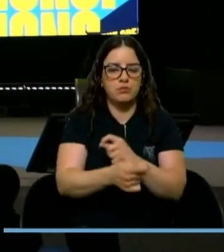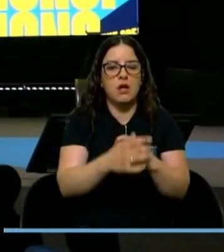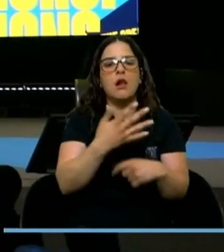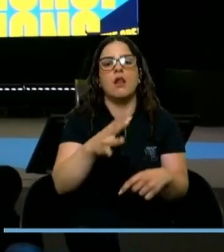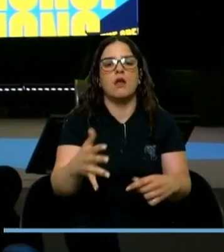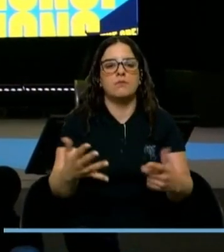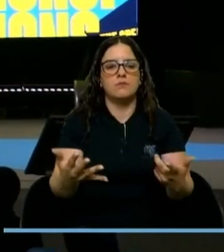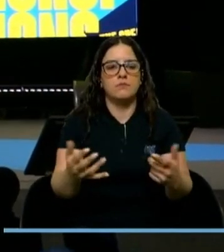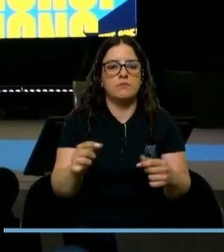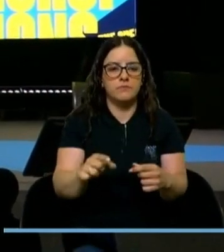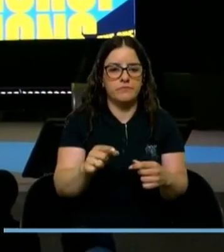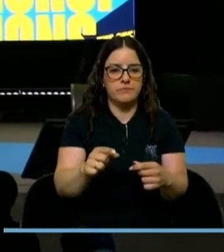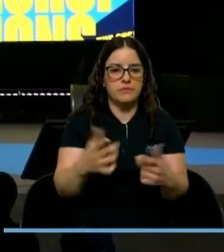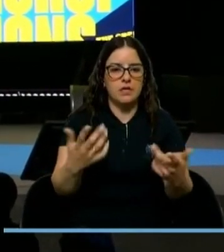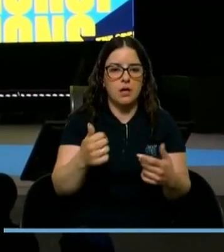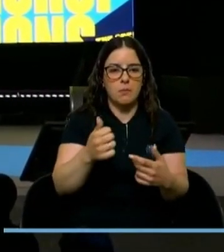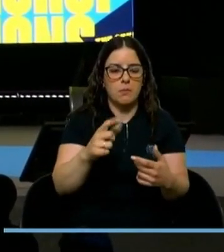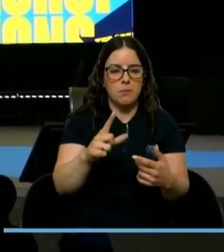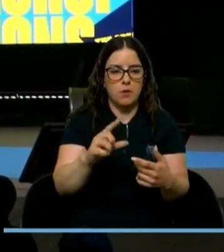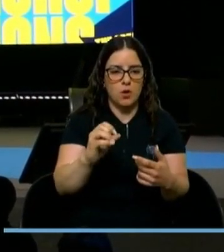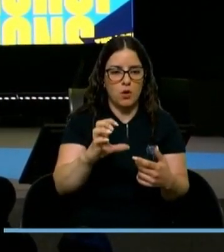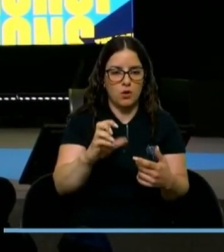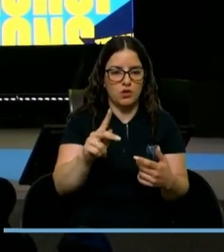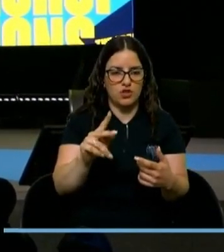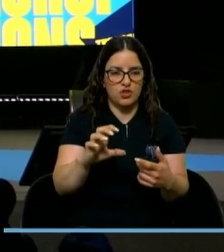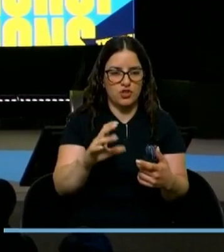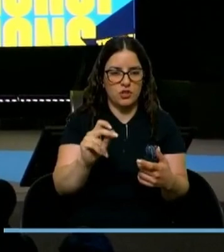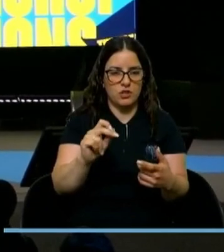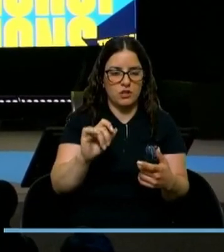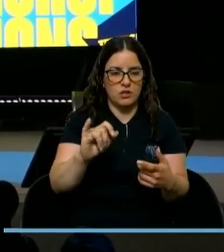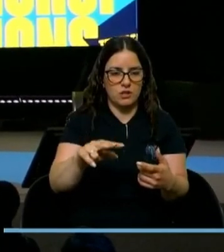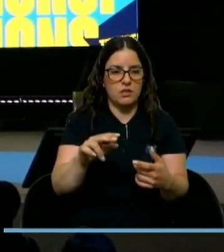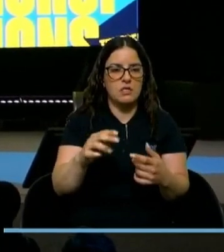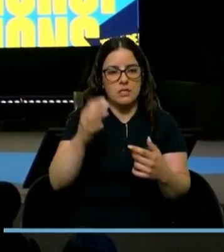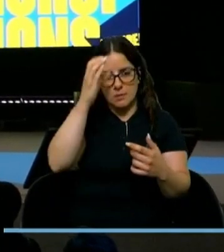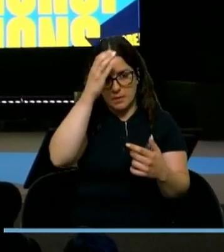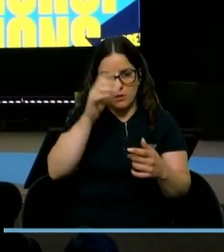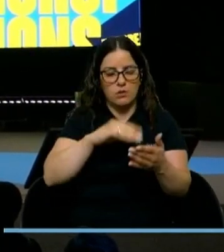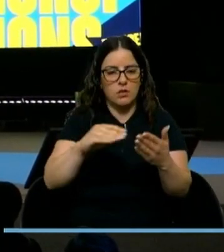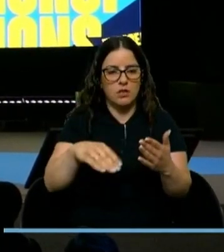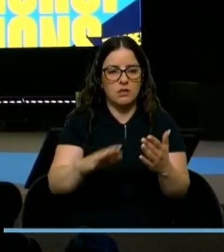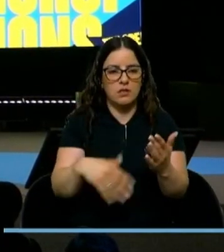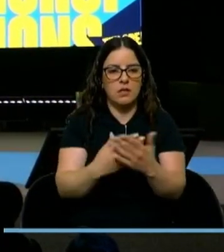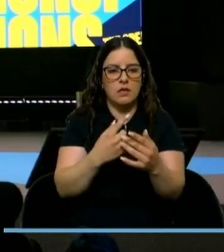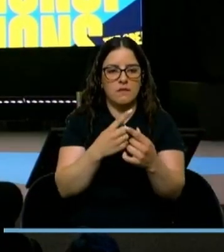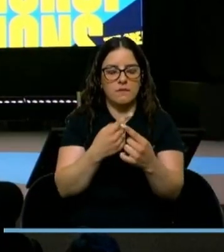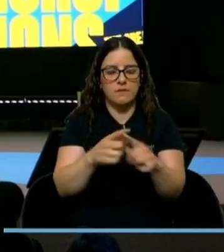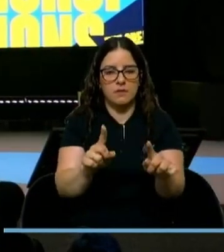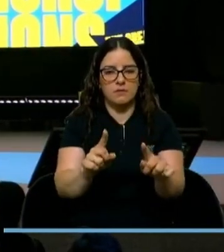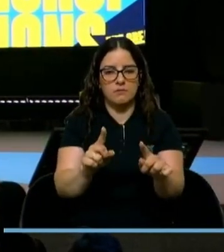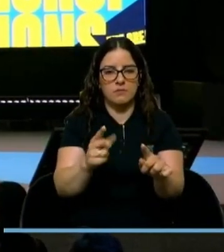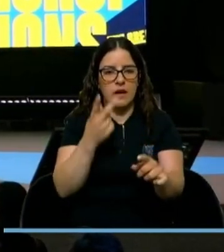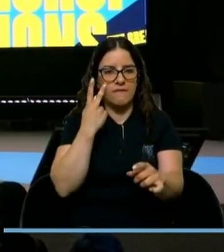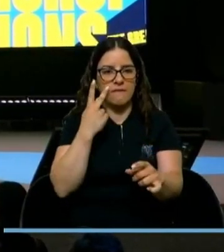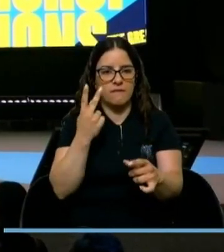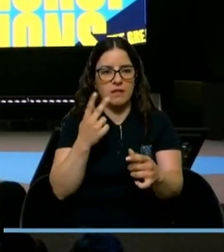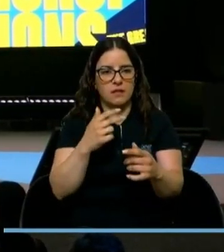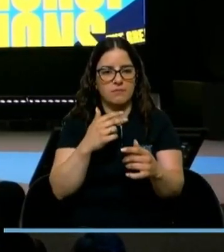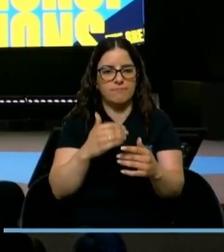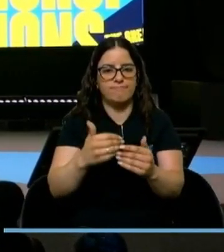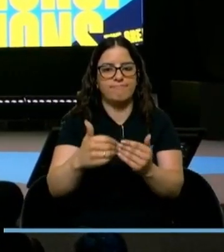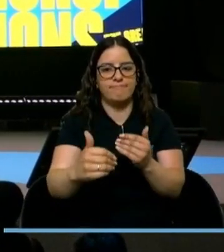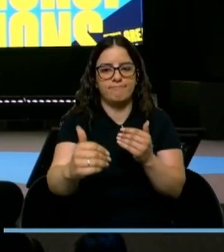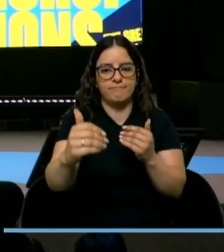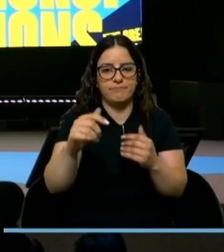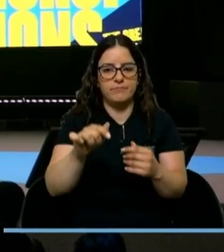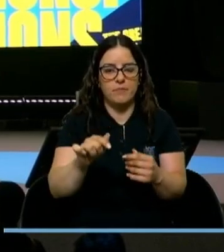a blockchain e os smart contracts têm de diferente e vão fazer com que a nossa vida se altere daqui para a frente? A